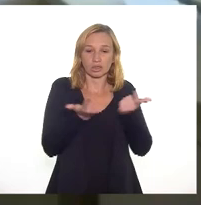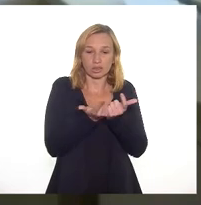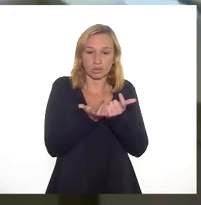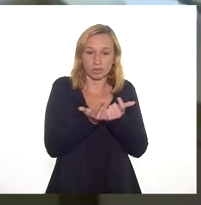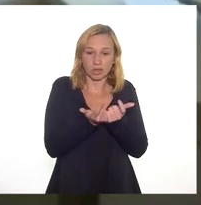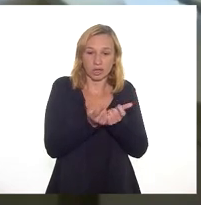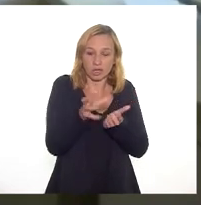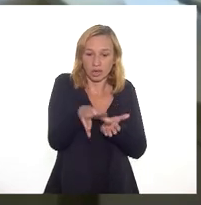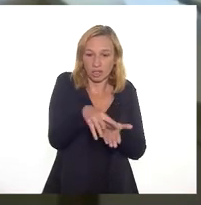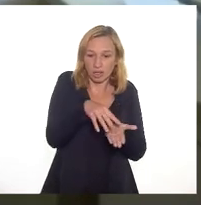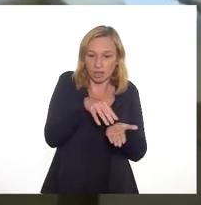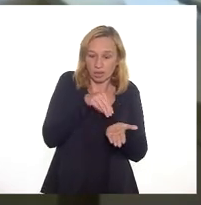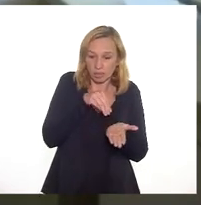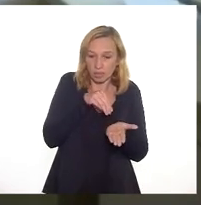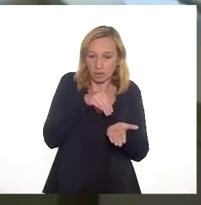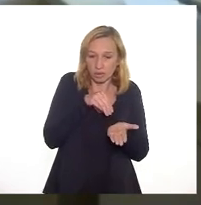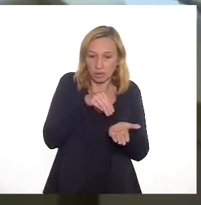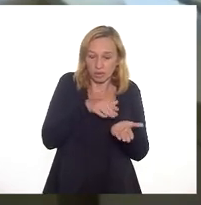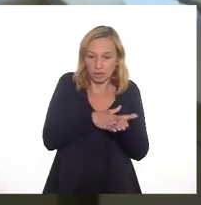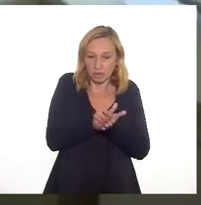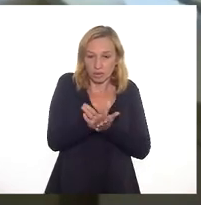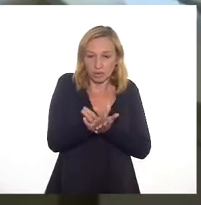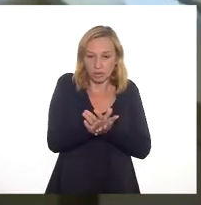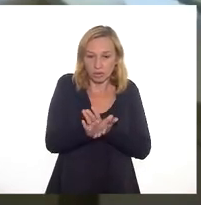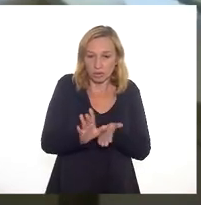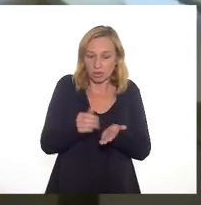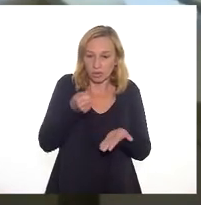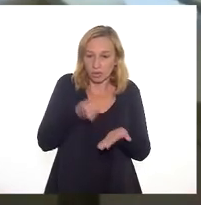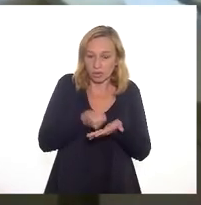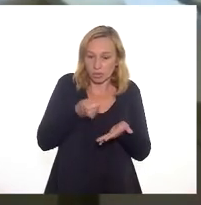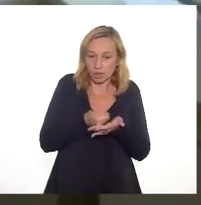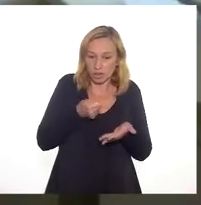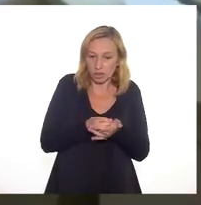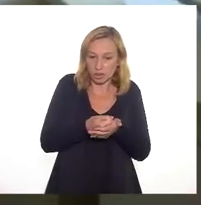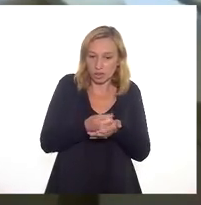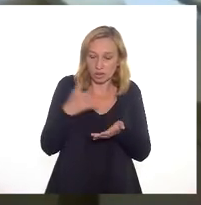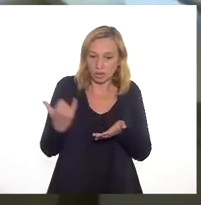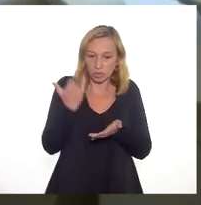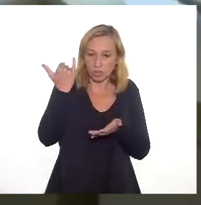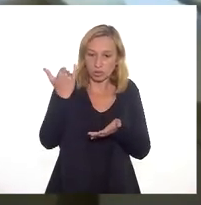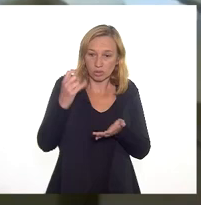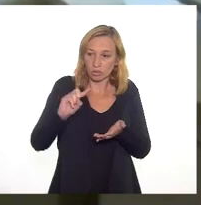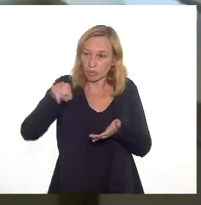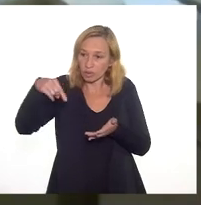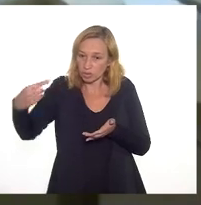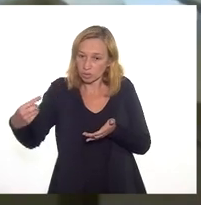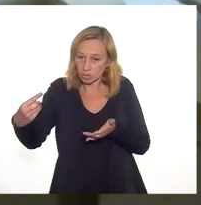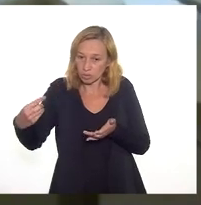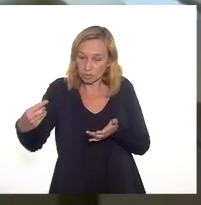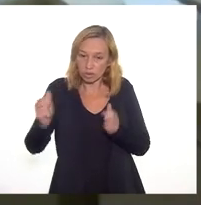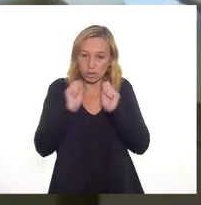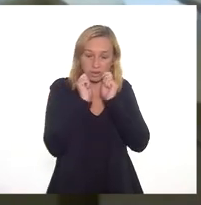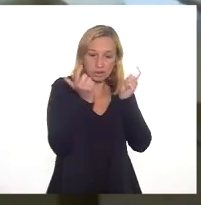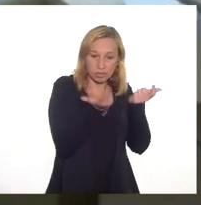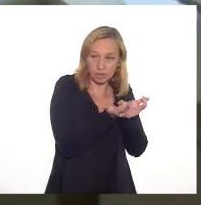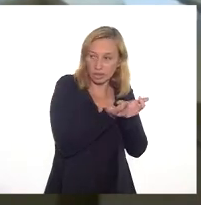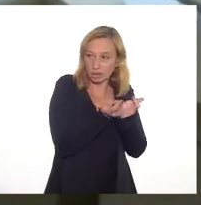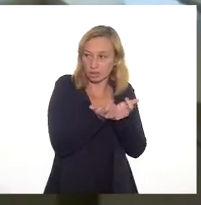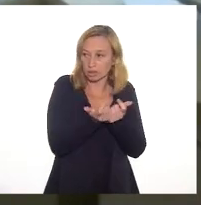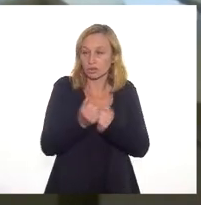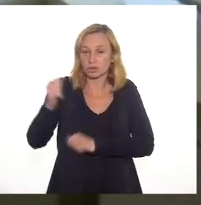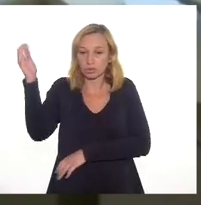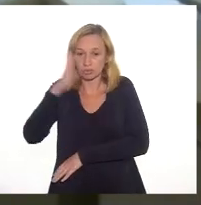imprima, porque será a fonte de consulta obrigatória para as outras Assembleias Legislativas do Brasil e